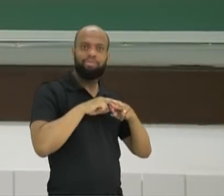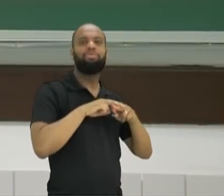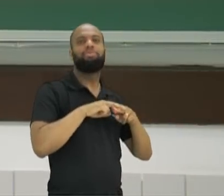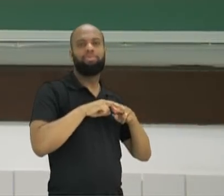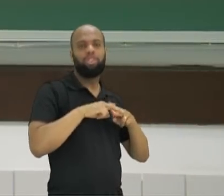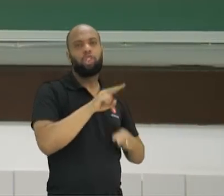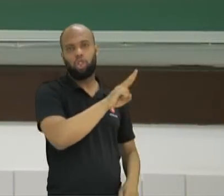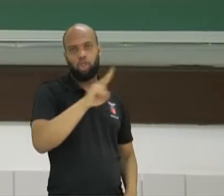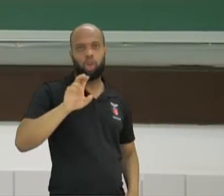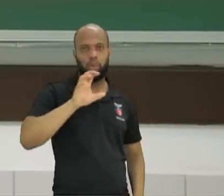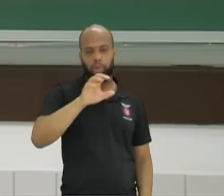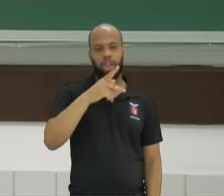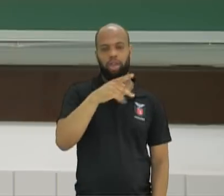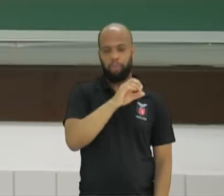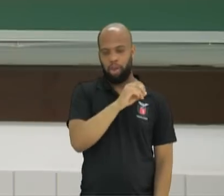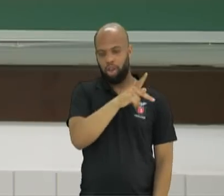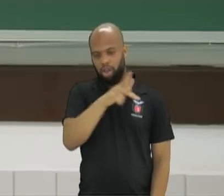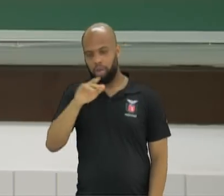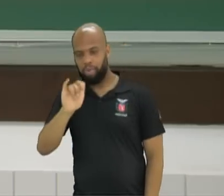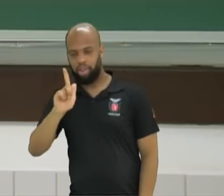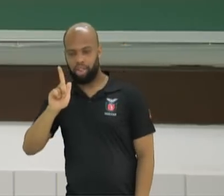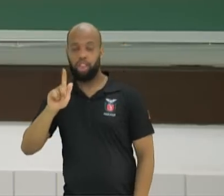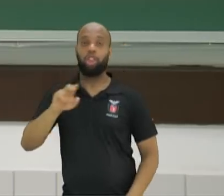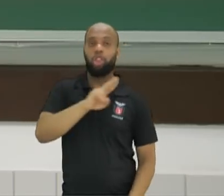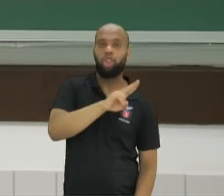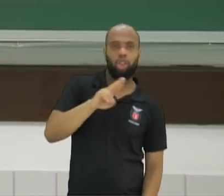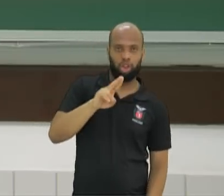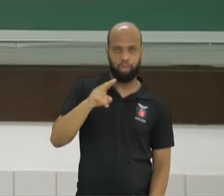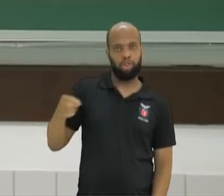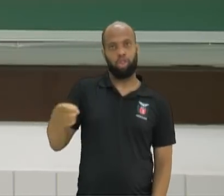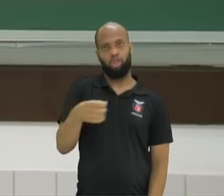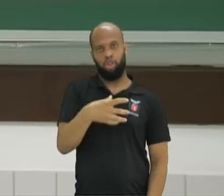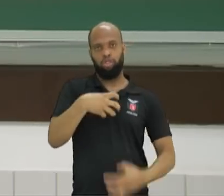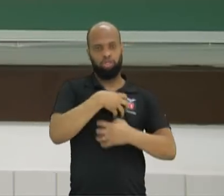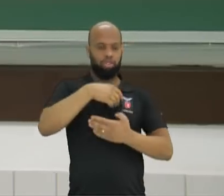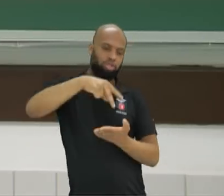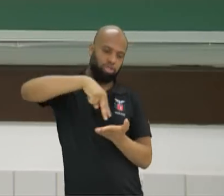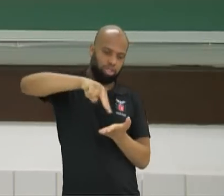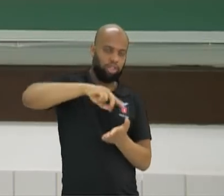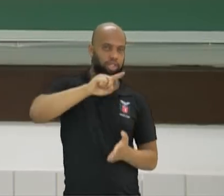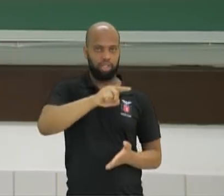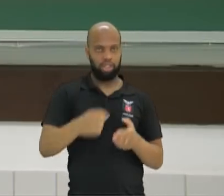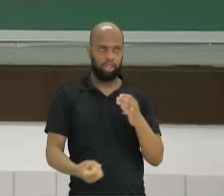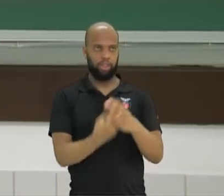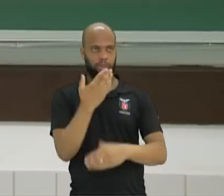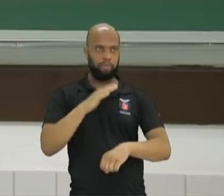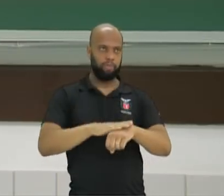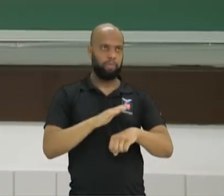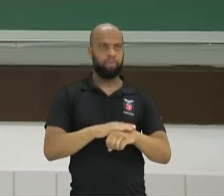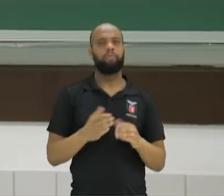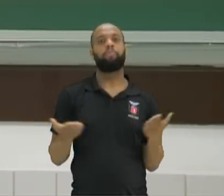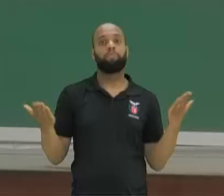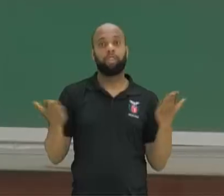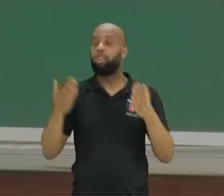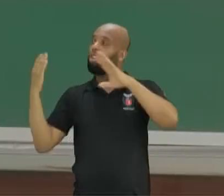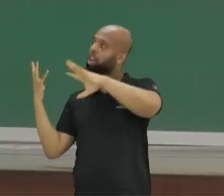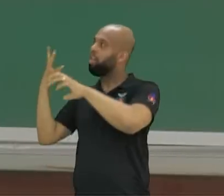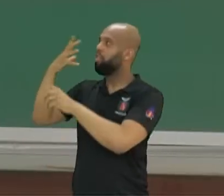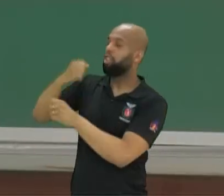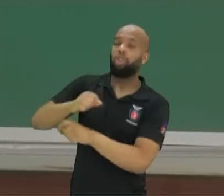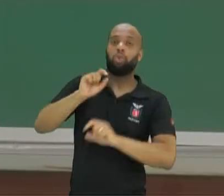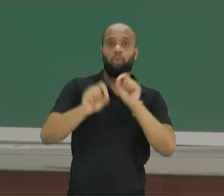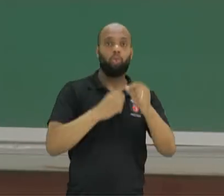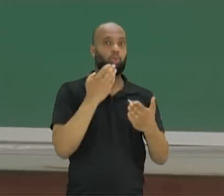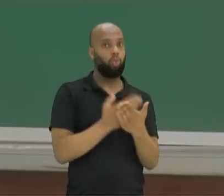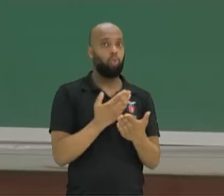tirou o nome para esse novo estilo de dança que ele estava criando, ok? Revisando então,